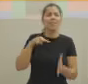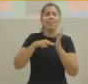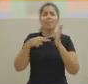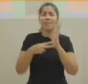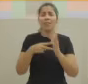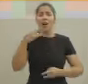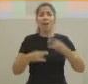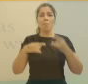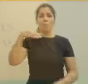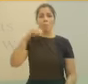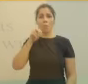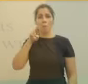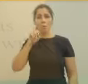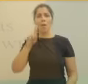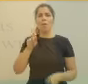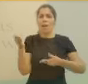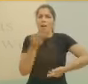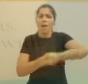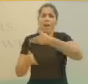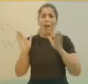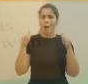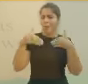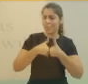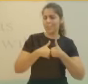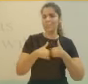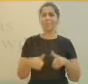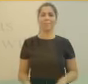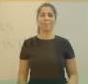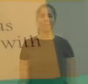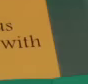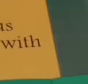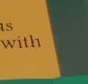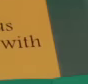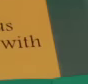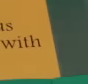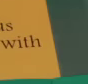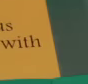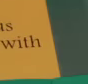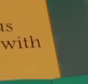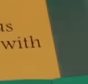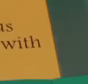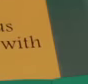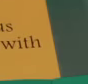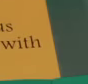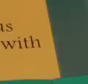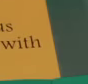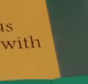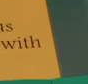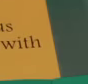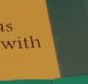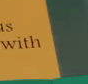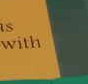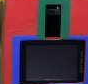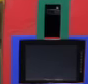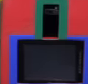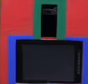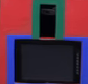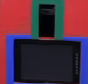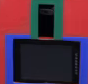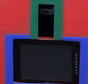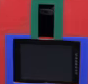significa um robô móvel para interação com autistas. Na base retangular da robô, a placa, Mária,